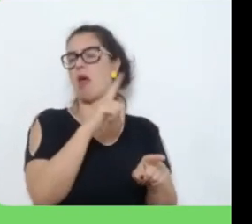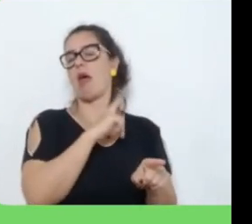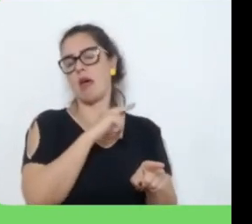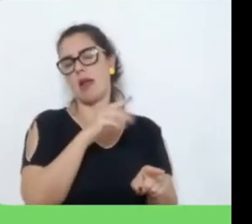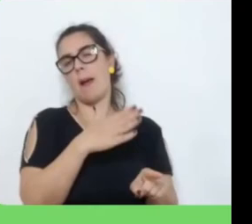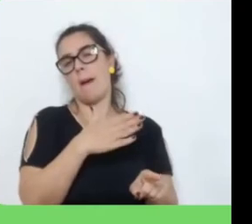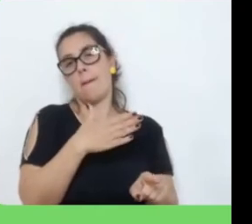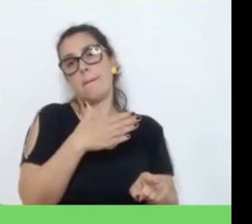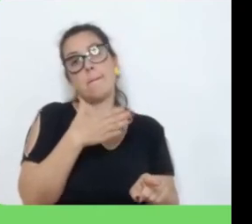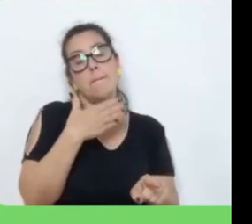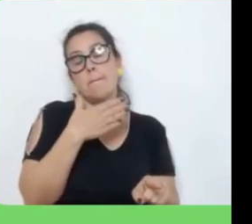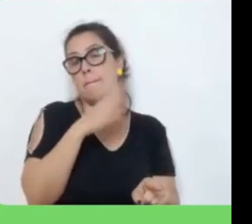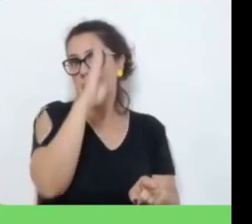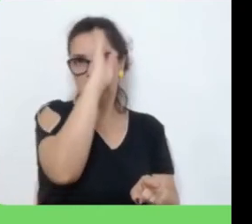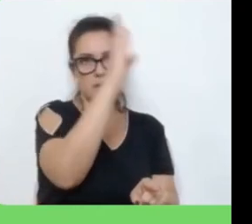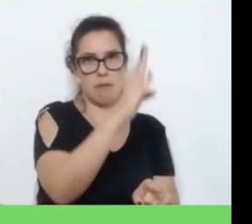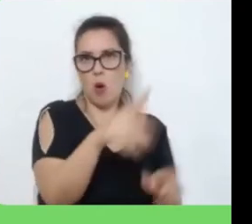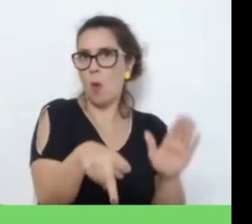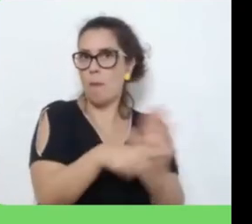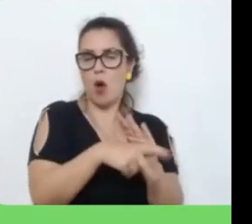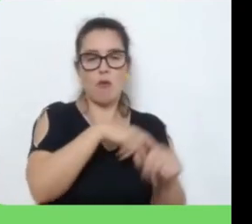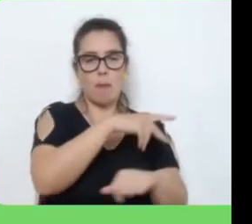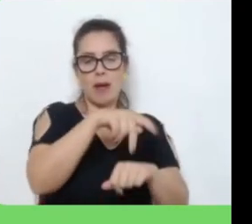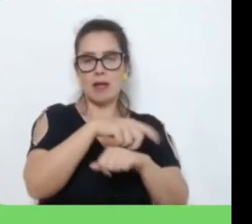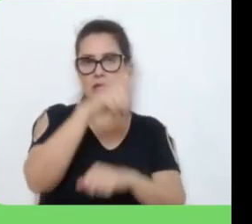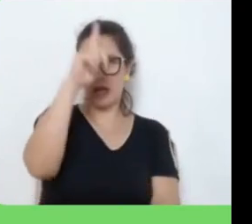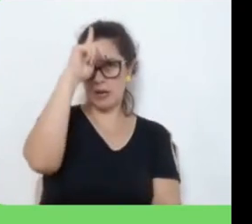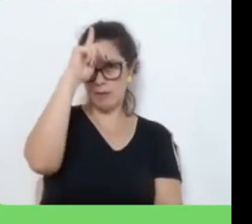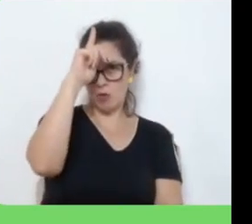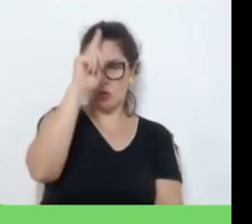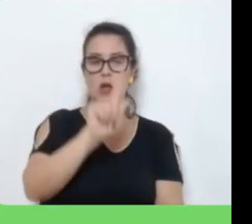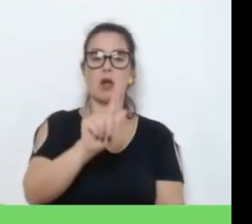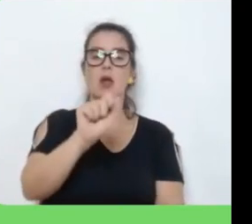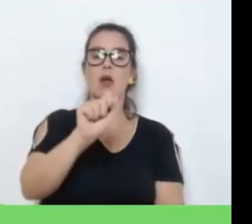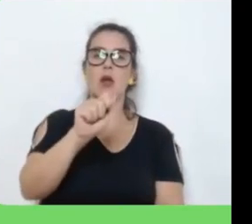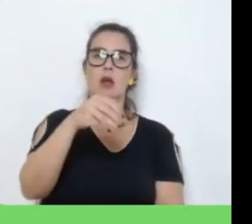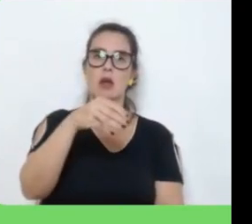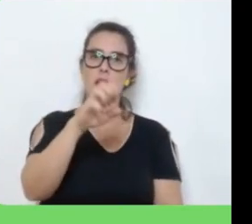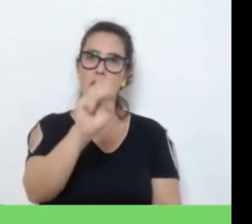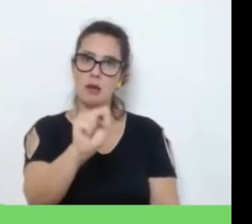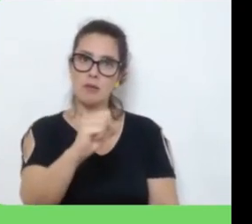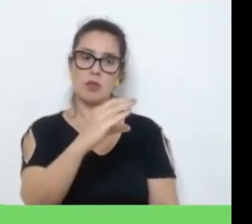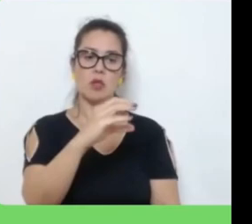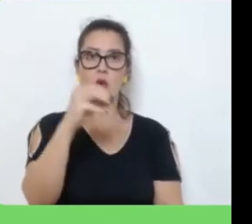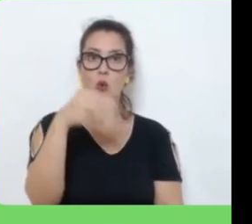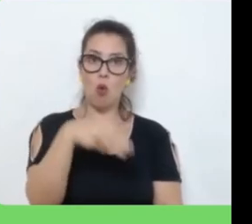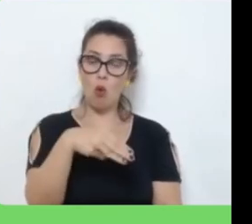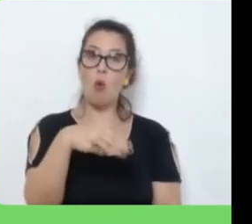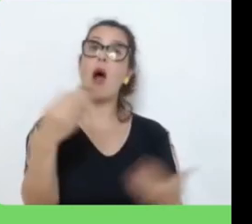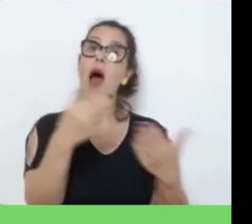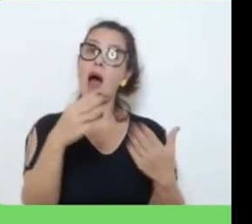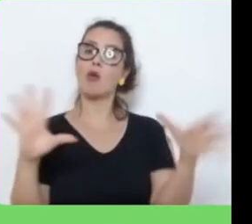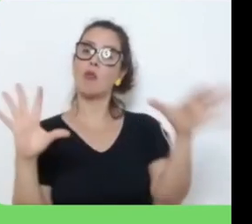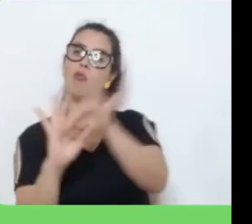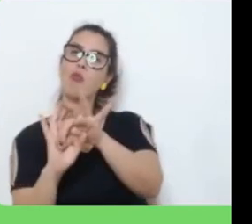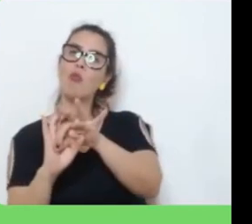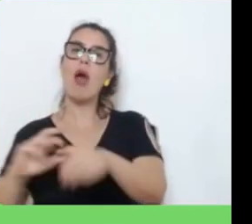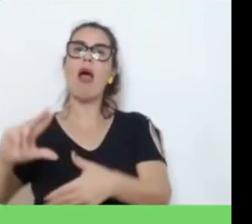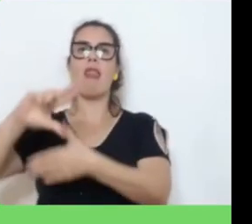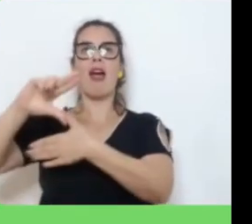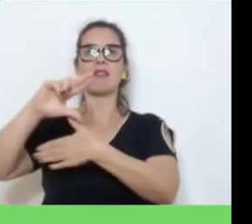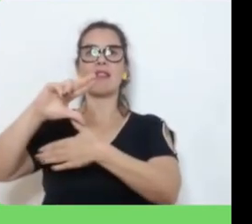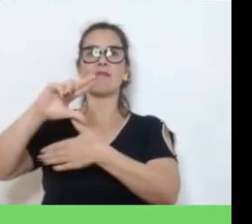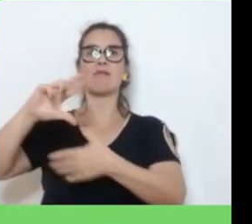que é a gamescom da Alemanha de colônia e eles criaram agora a games con latan que é um evento que vai acontecer